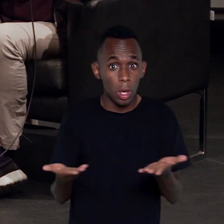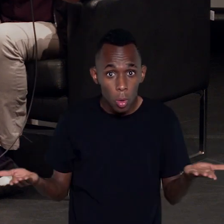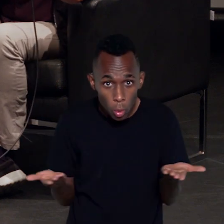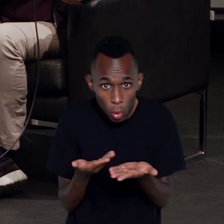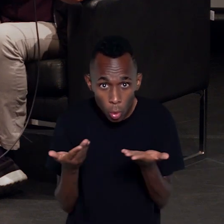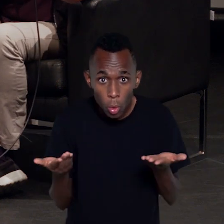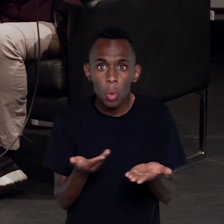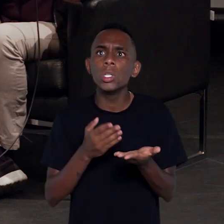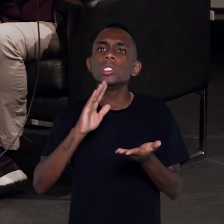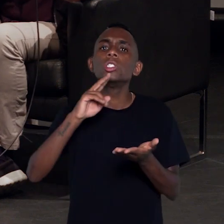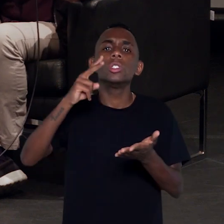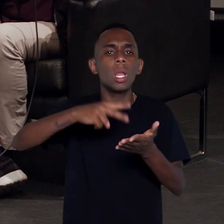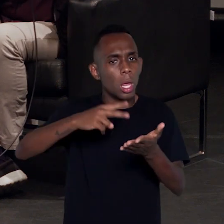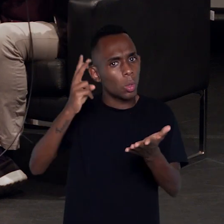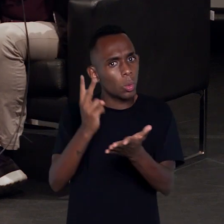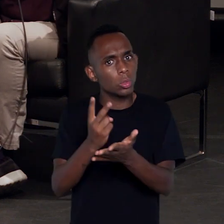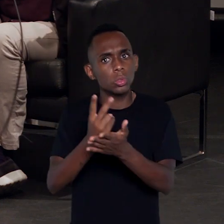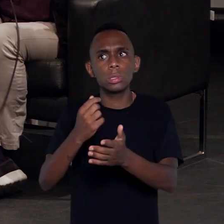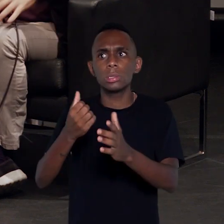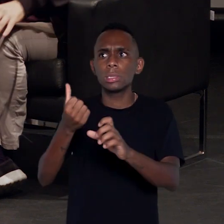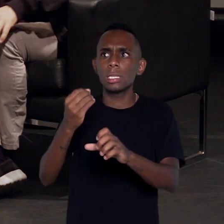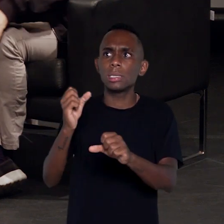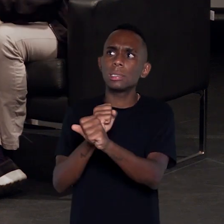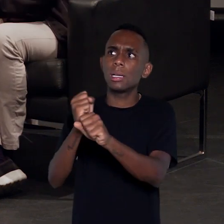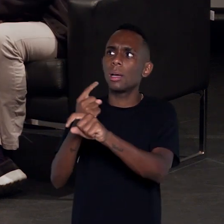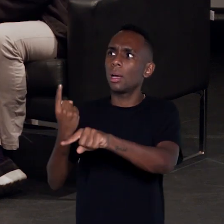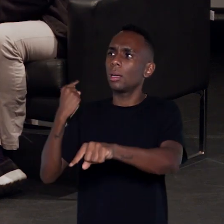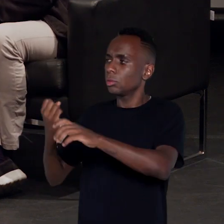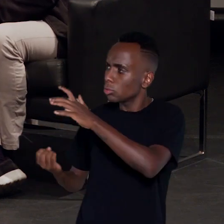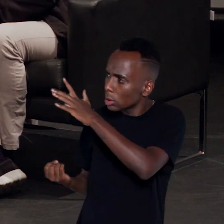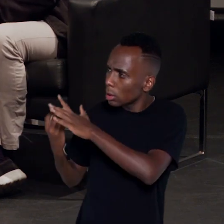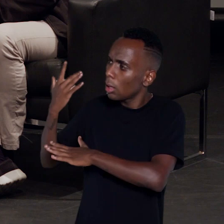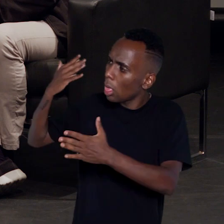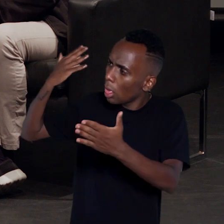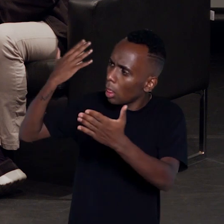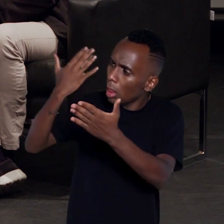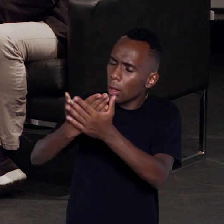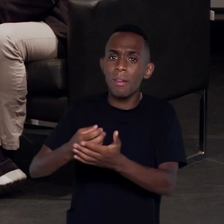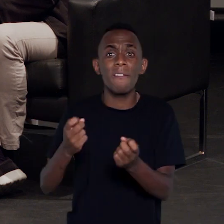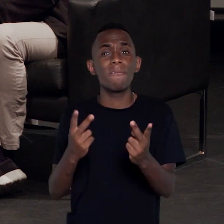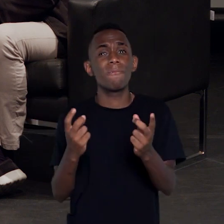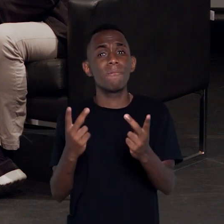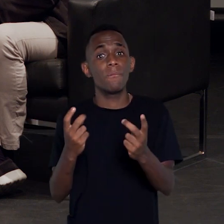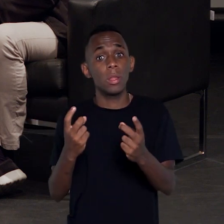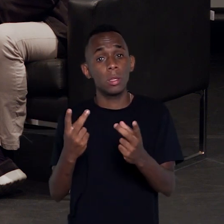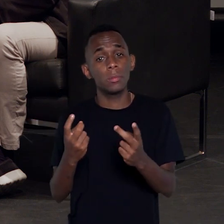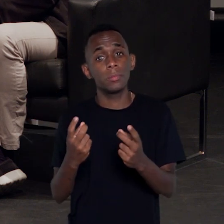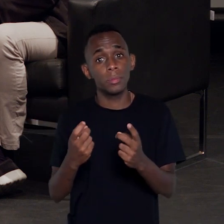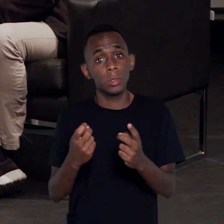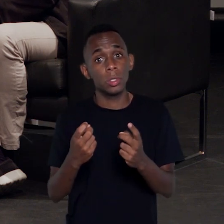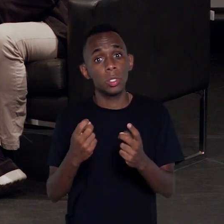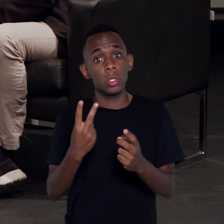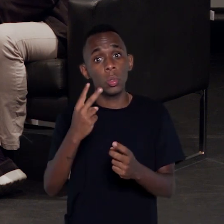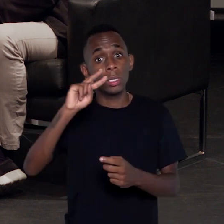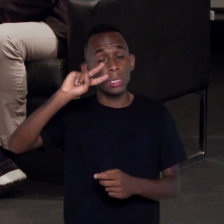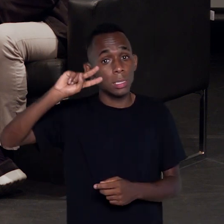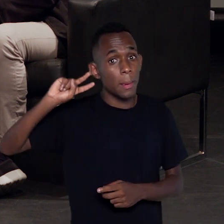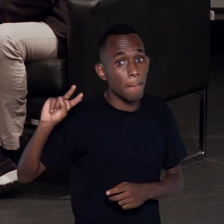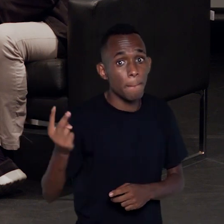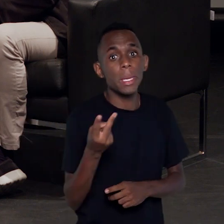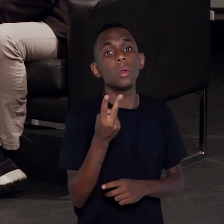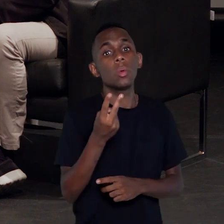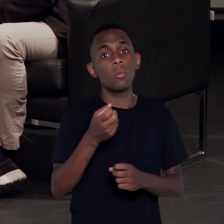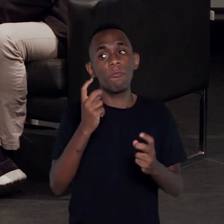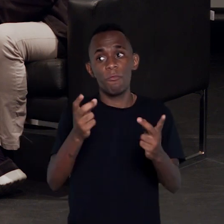livro que foi lançado há mais de 60 anos. E continua sendo muito vendido. Vocês imaginam o que é vender 2.000 exemplares por dia